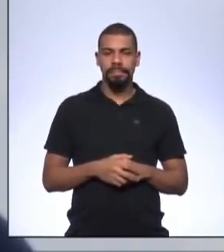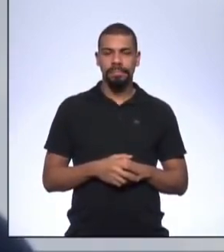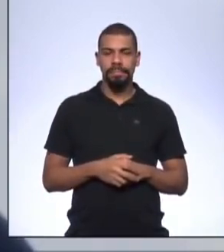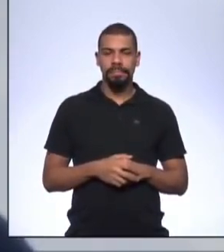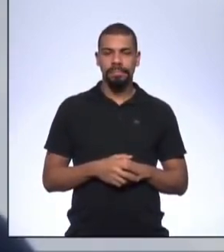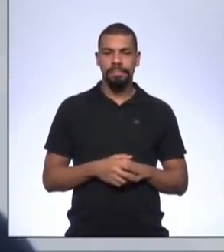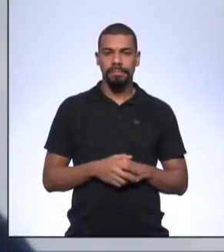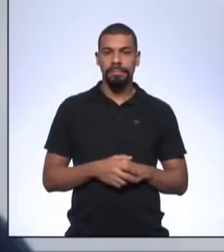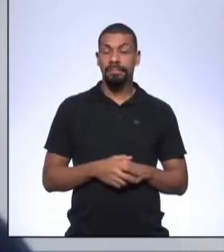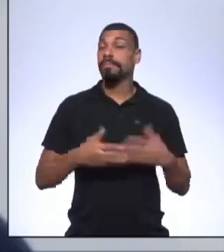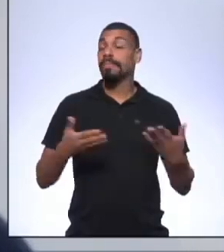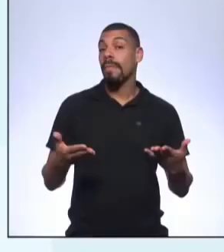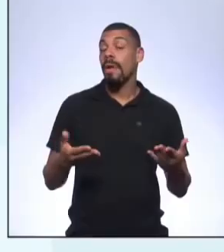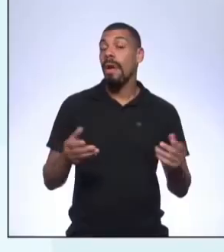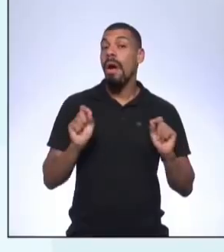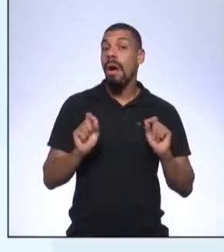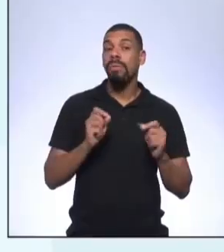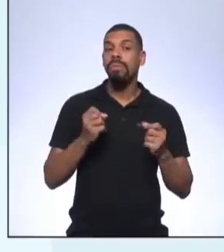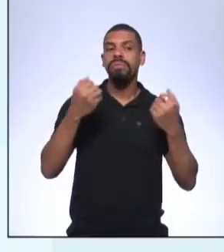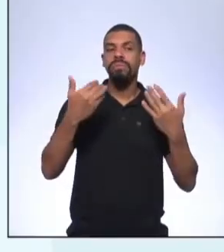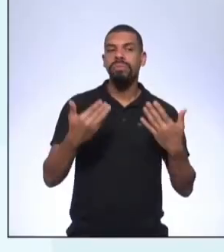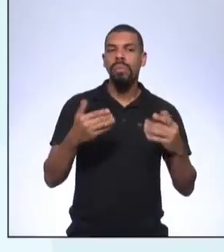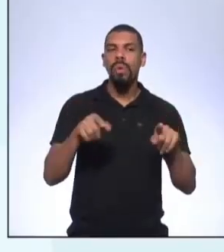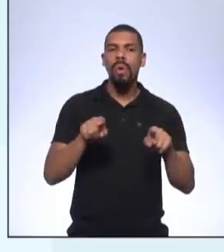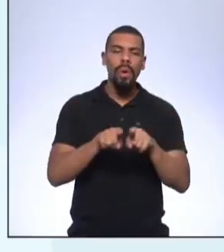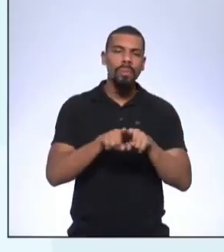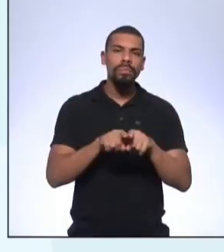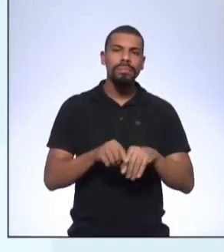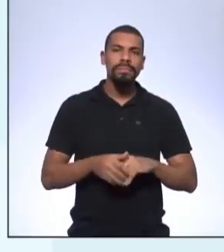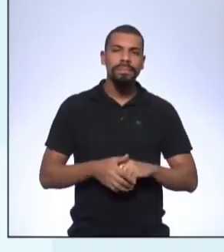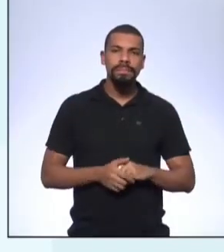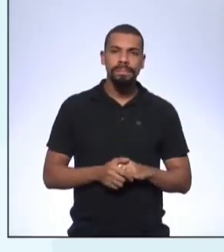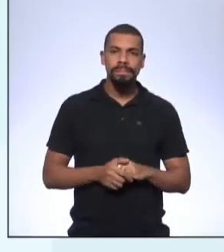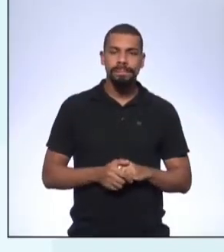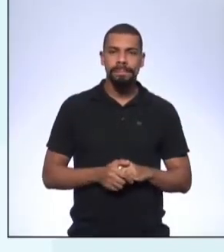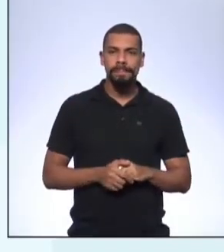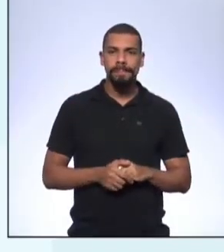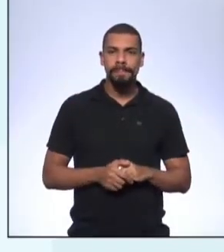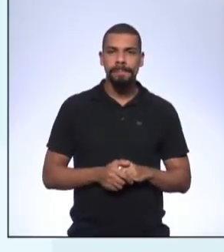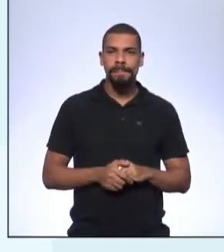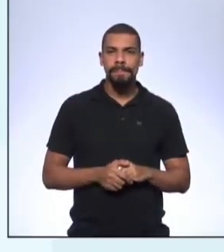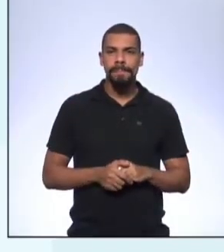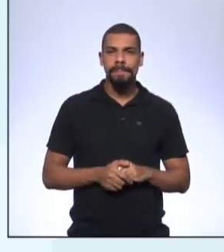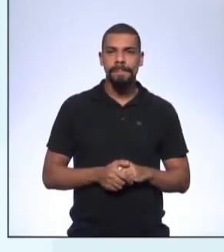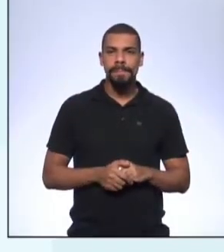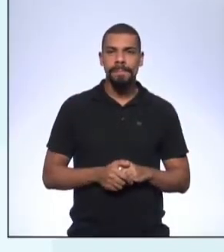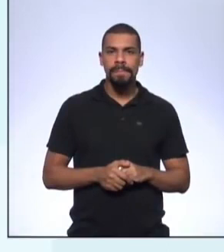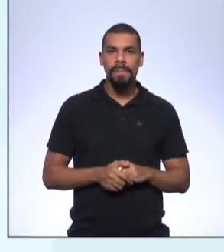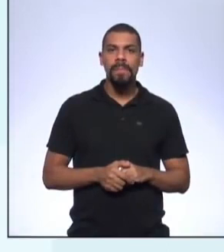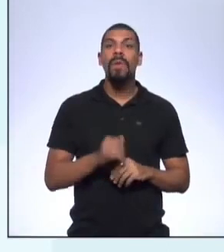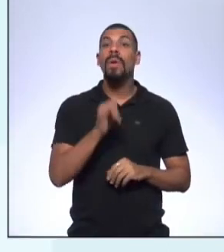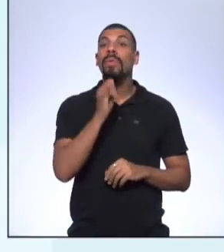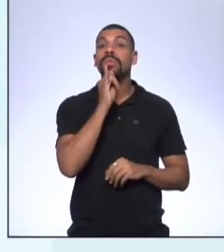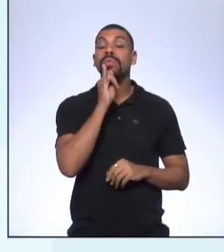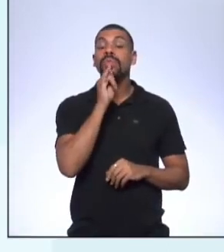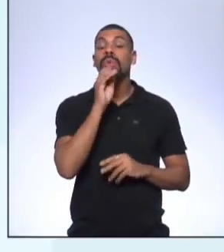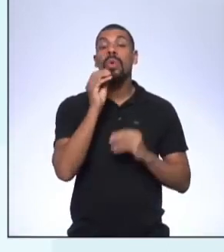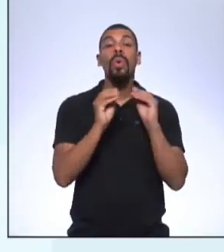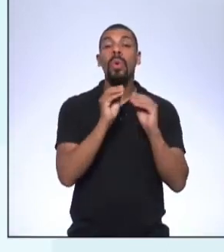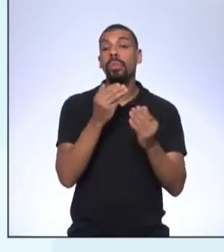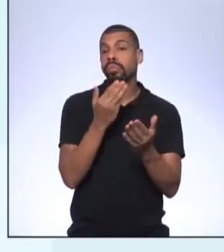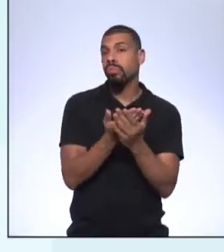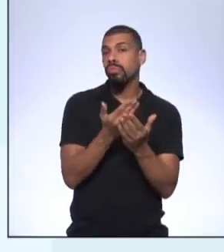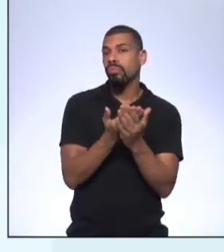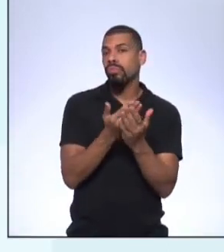Né? E a gente vai ver agora com a atividade complementar, agora sim, né? A questão da centralização do poder